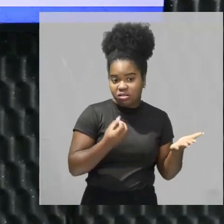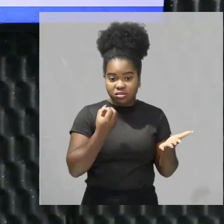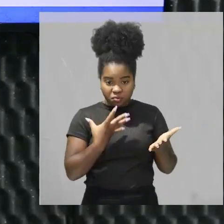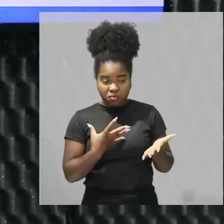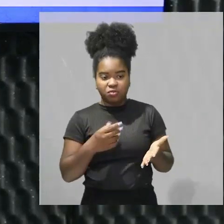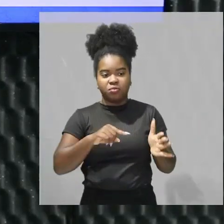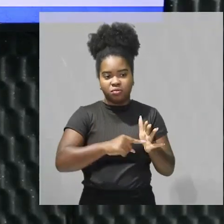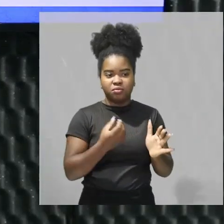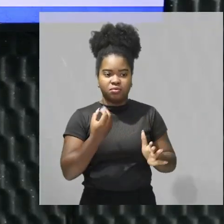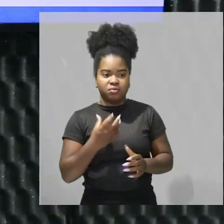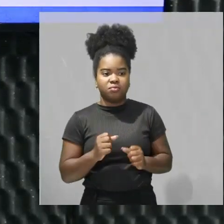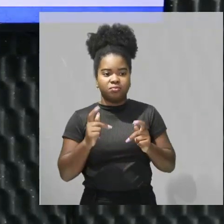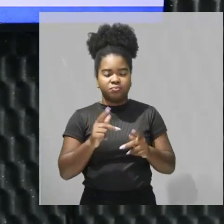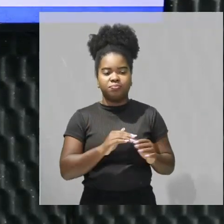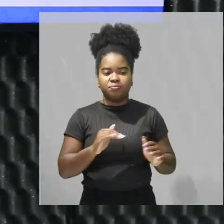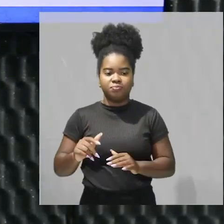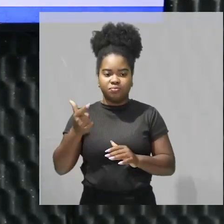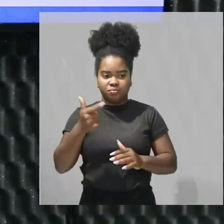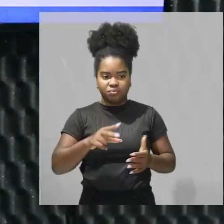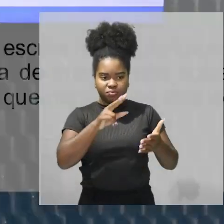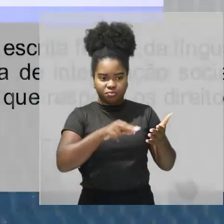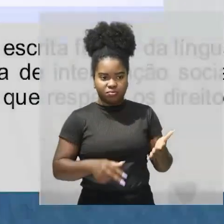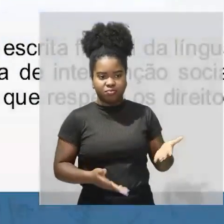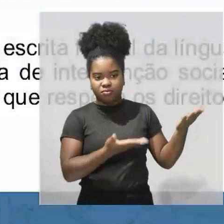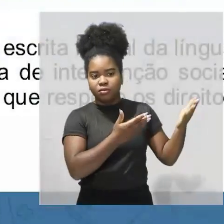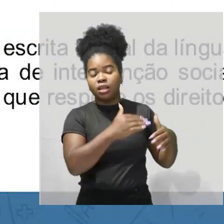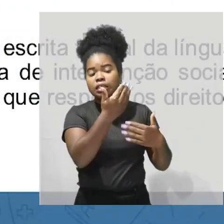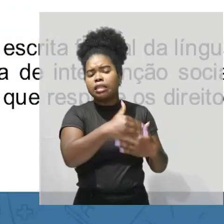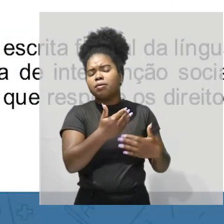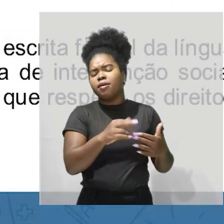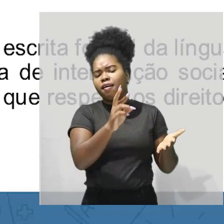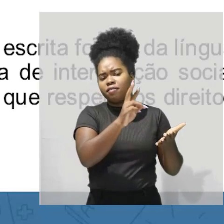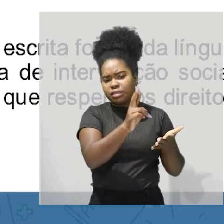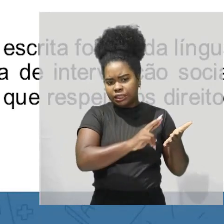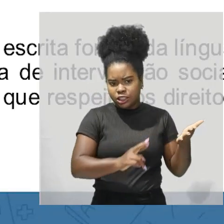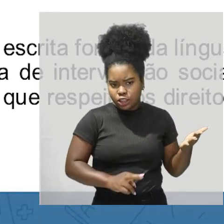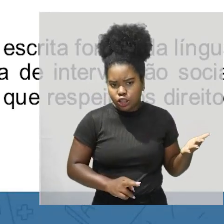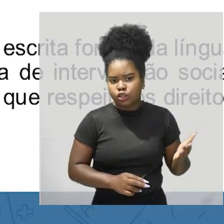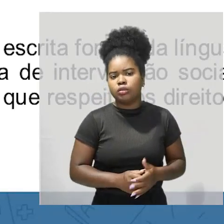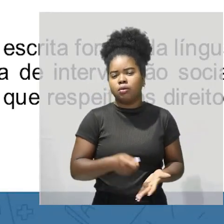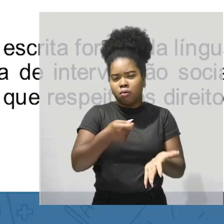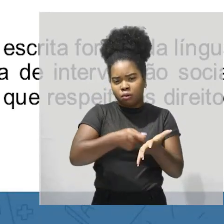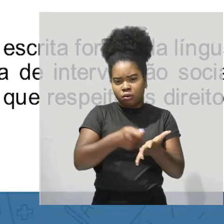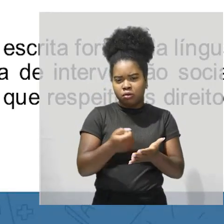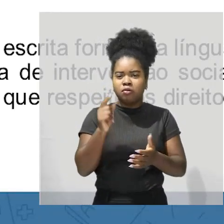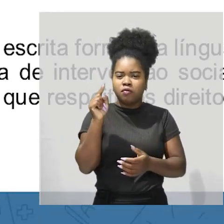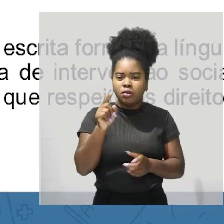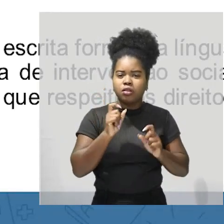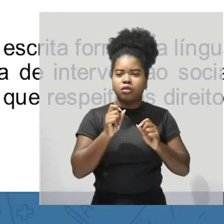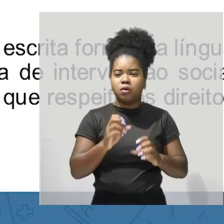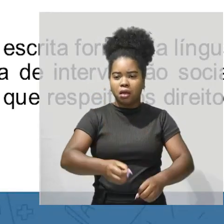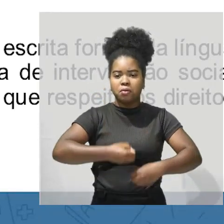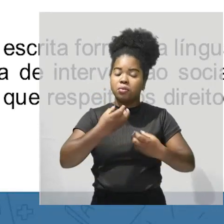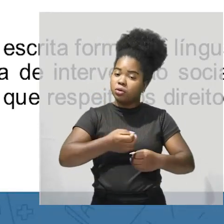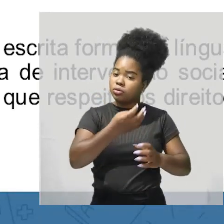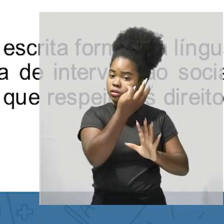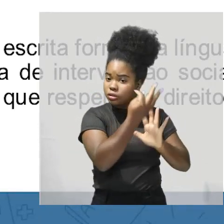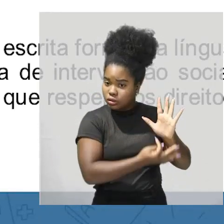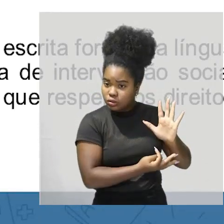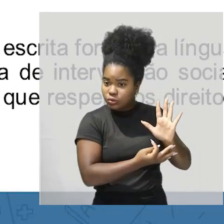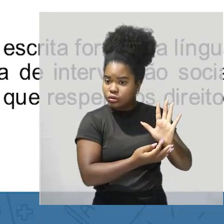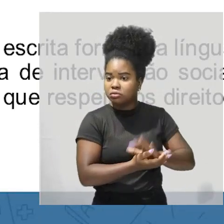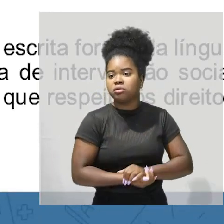nota. A prova de redação exigirá de você a produção de um texto em prosa, do